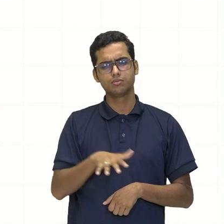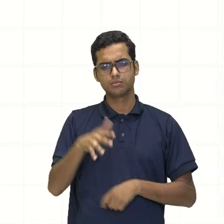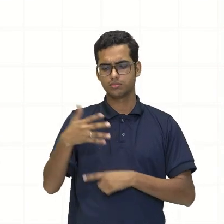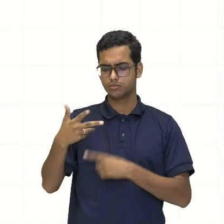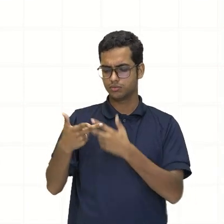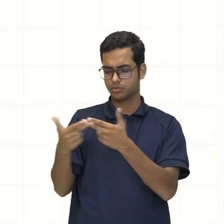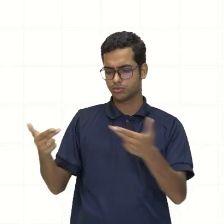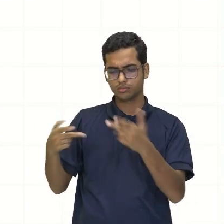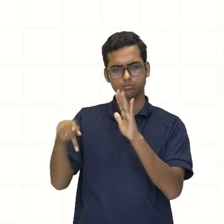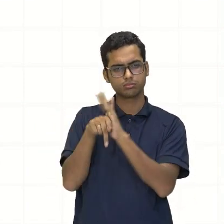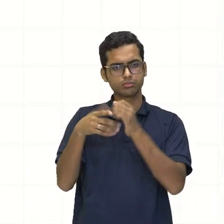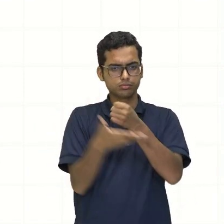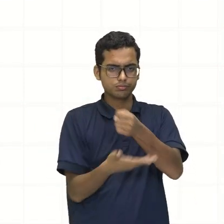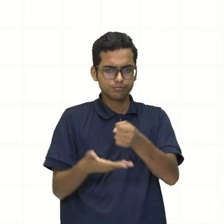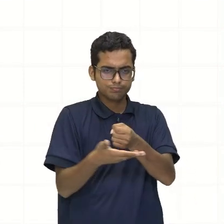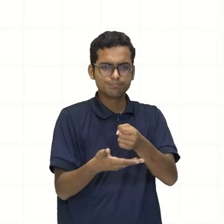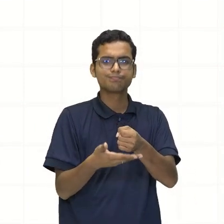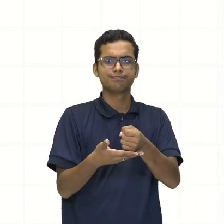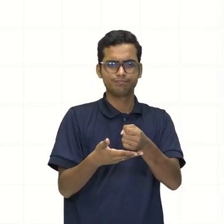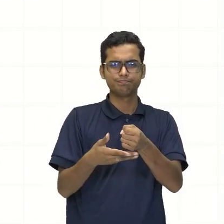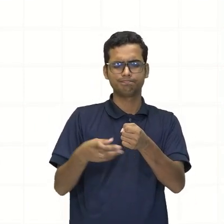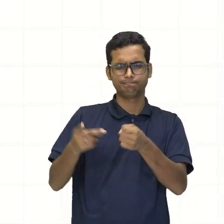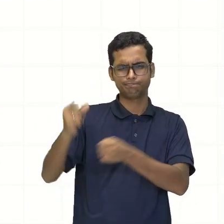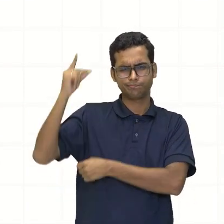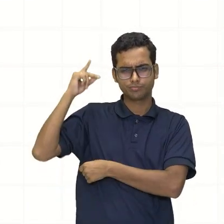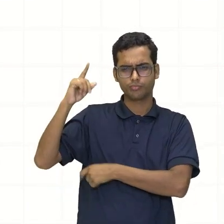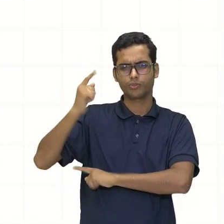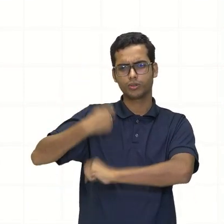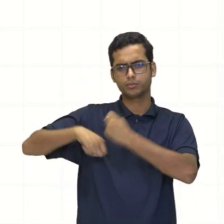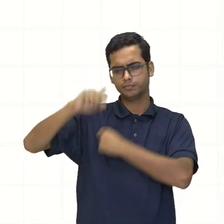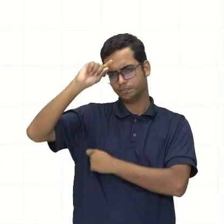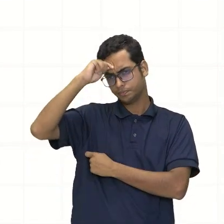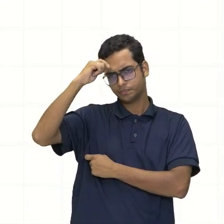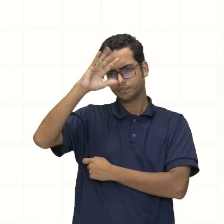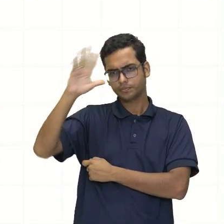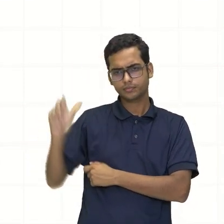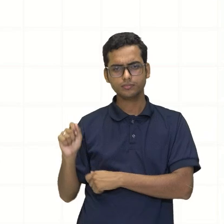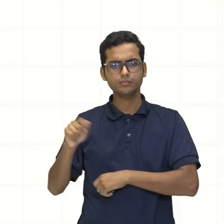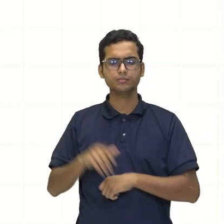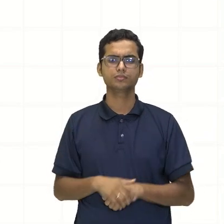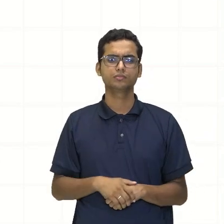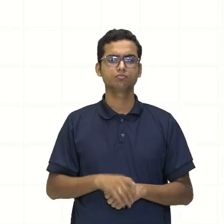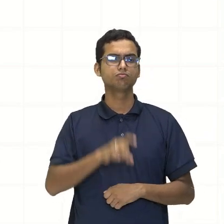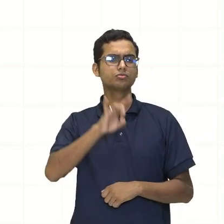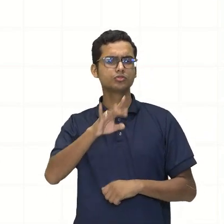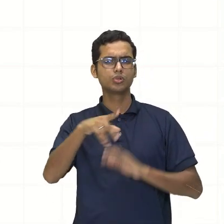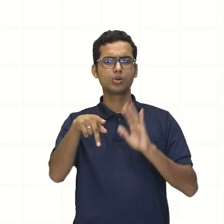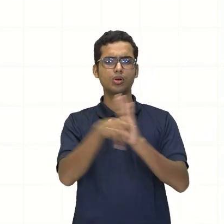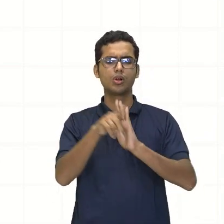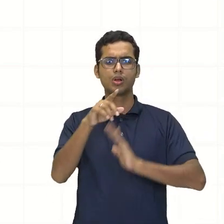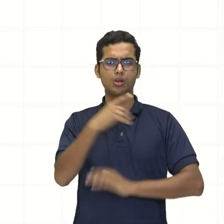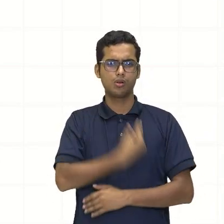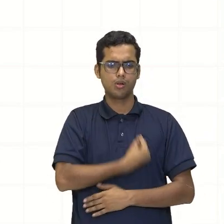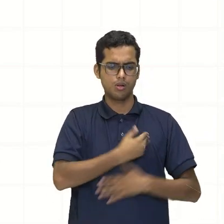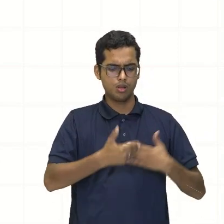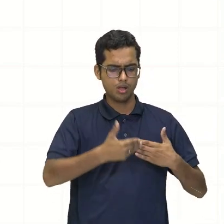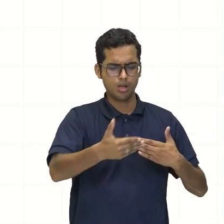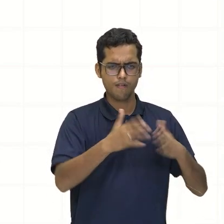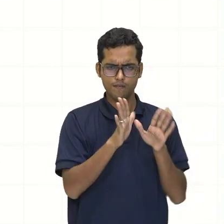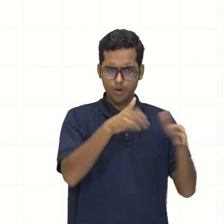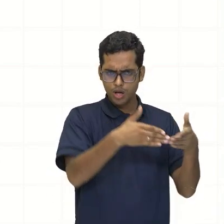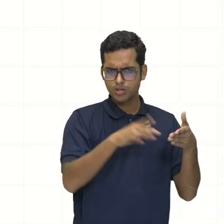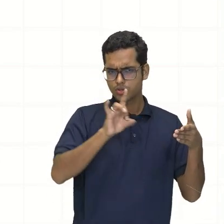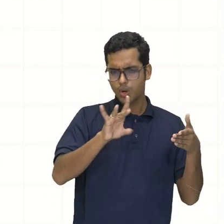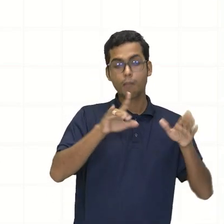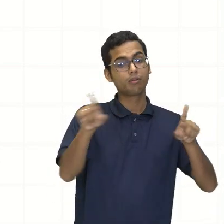da economia. Então, observem que eles não se detinham apenas para a sua produção de subsistência,